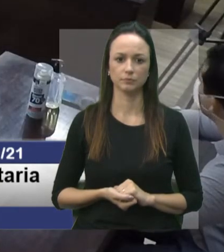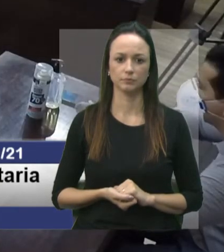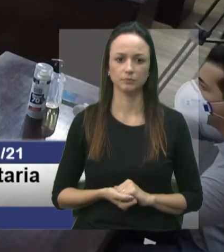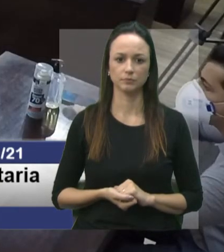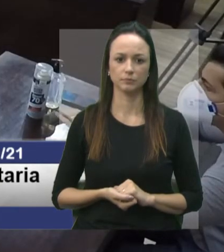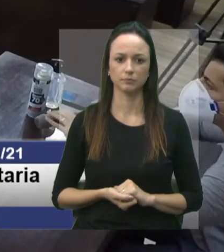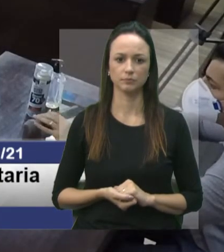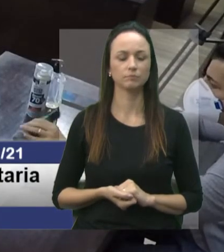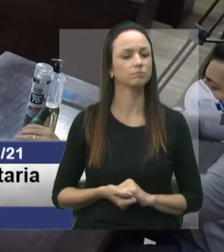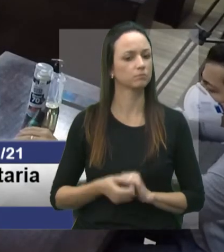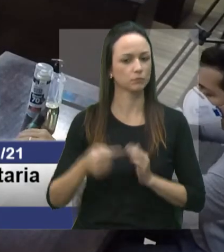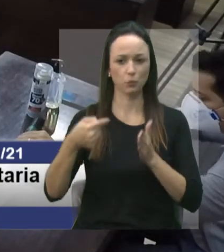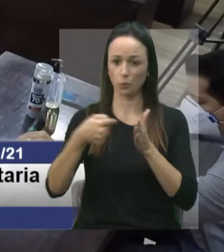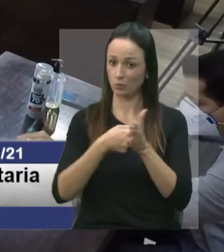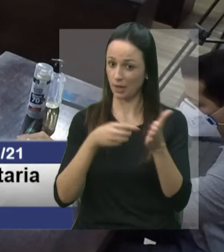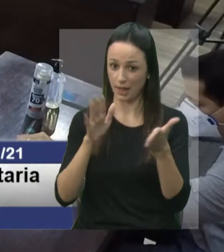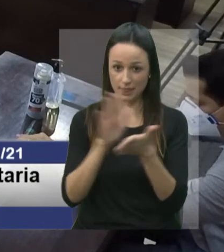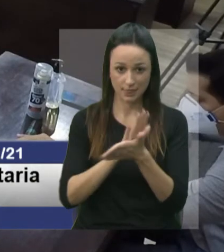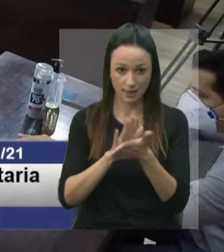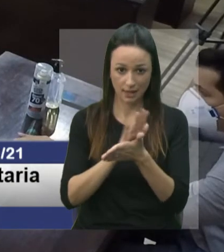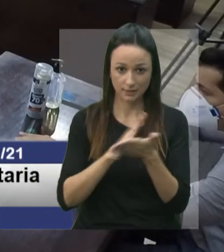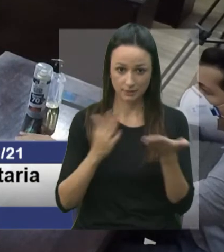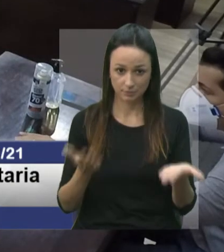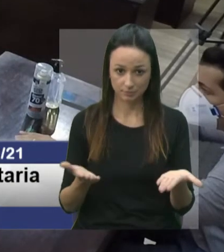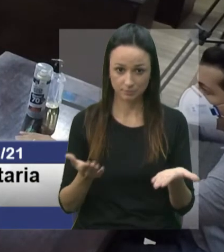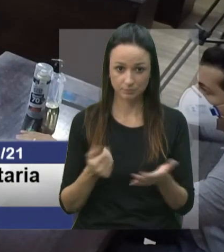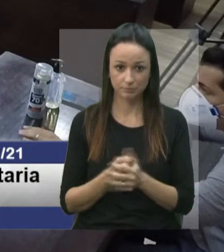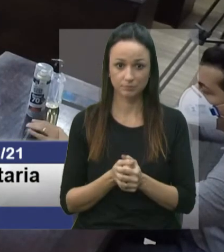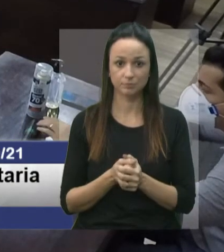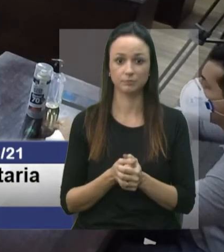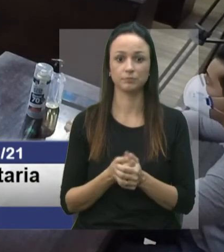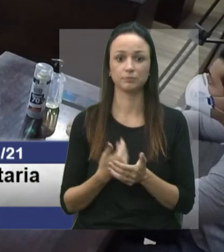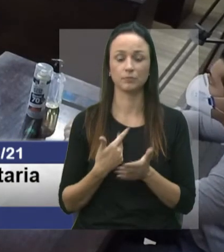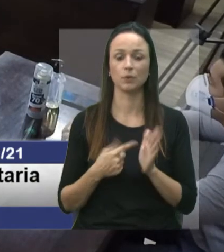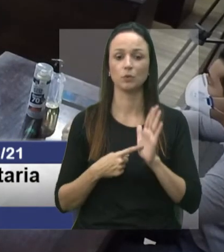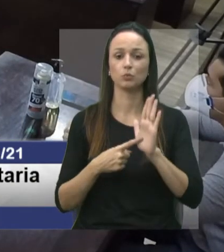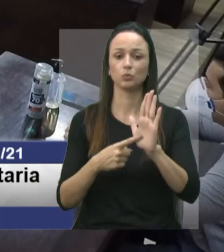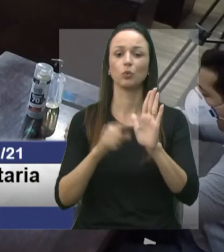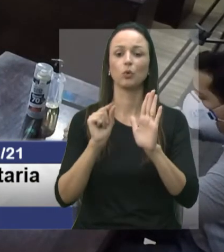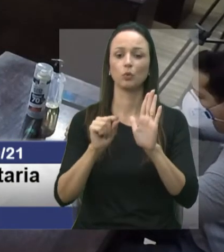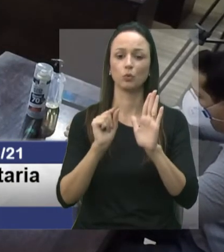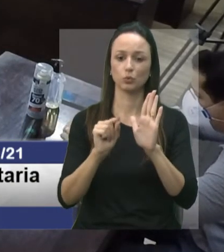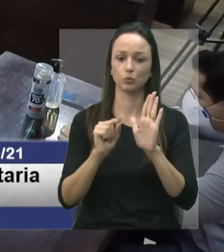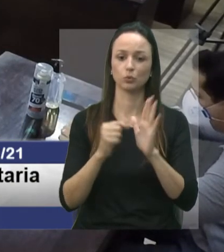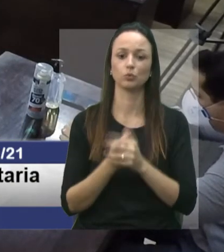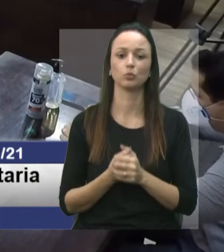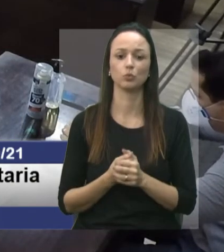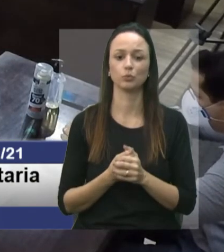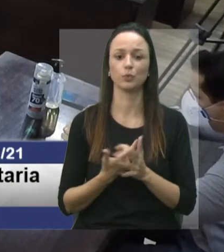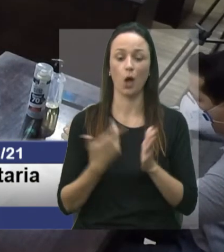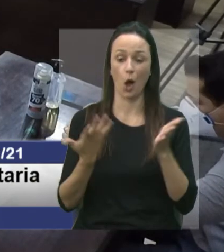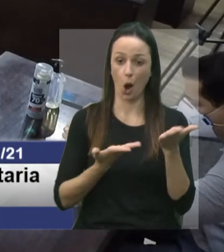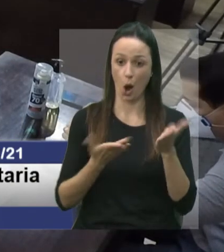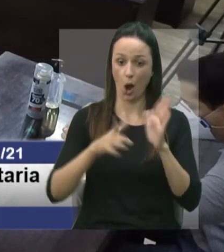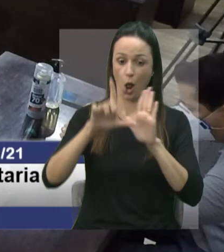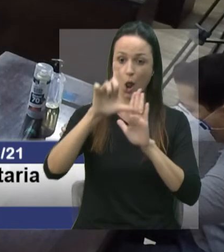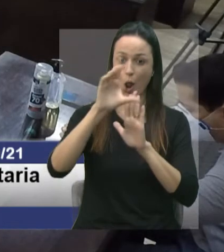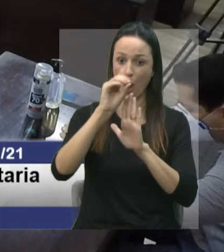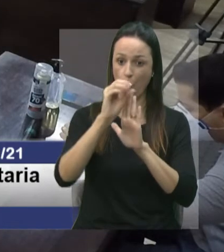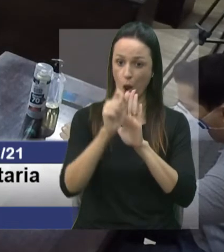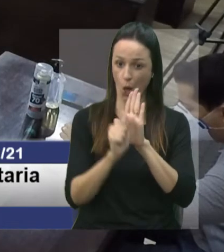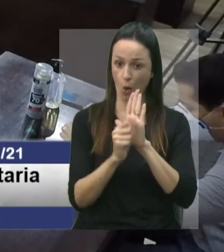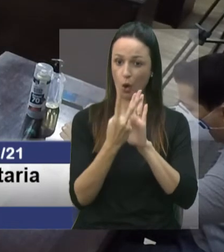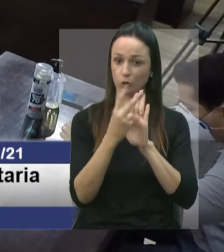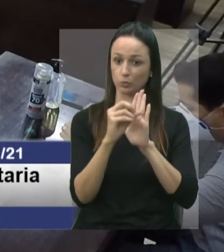Não havendo questionamento, então, eu vou iniciar a nossa apresentação referente à LOA de